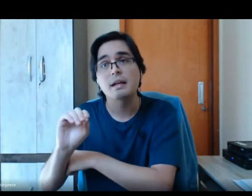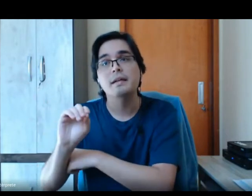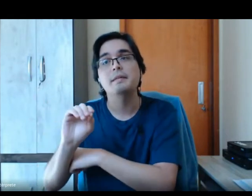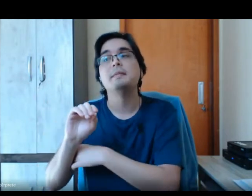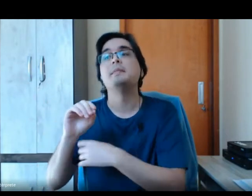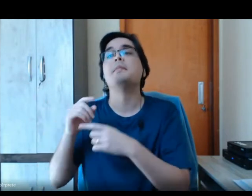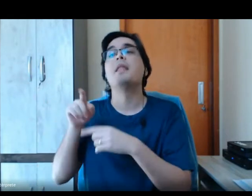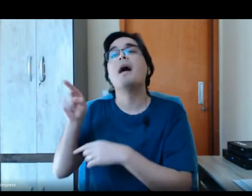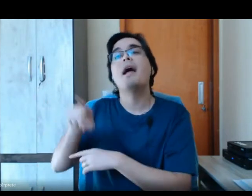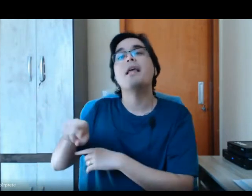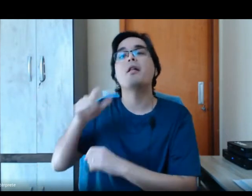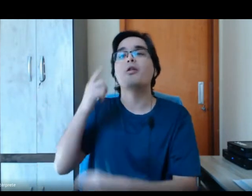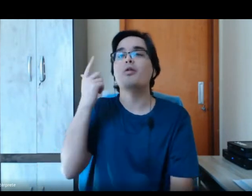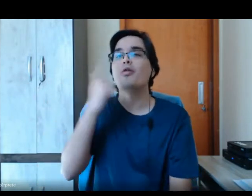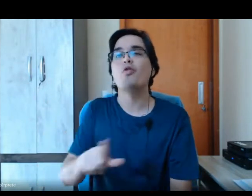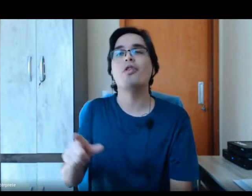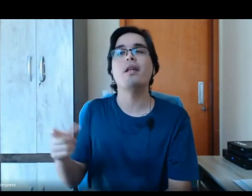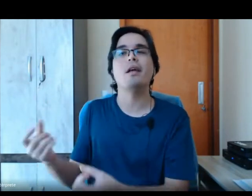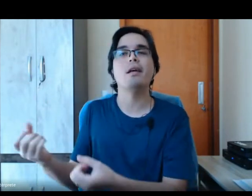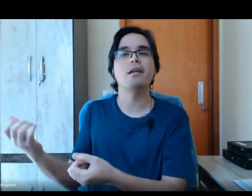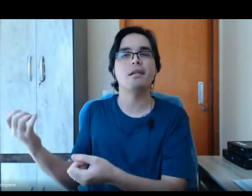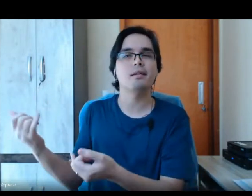É agora, professor Osmar.